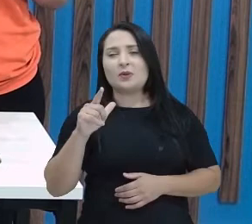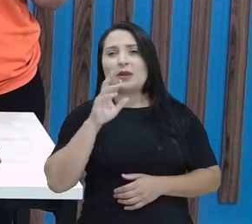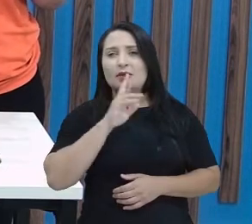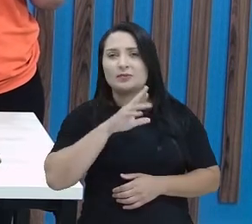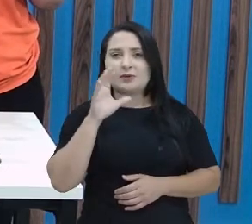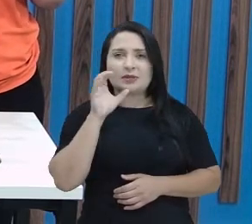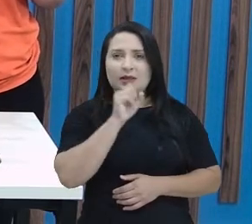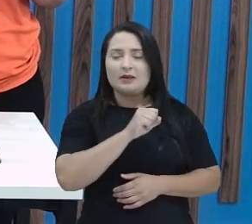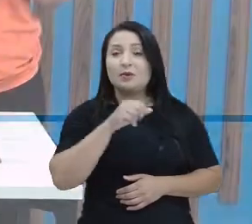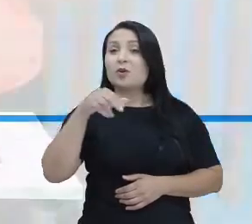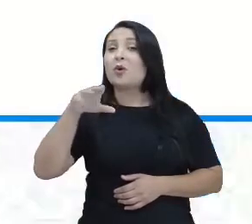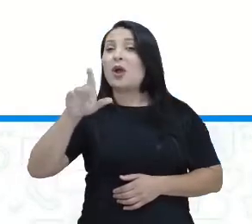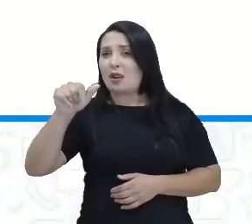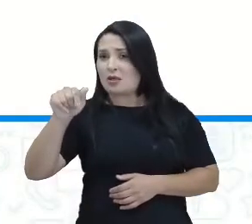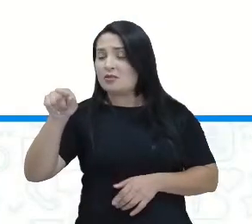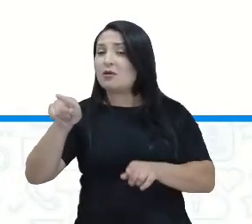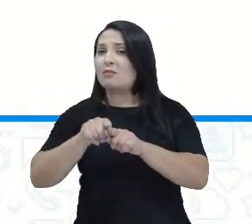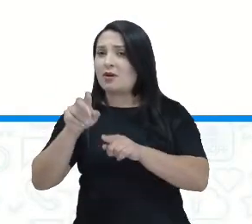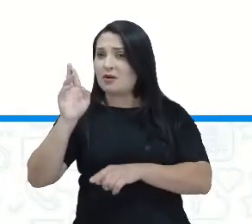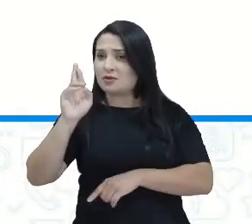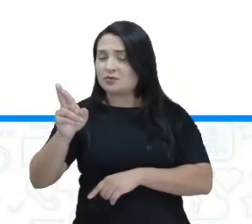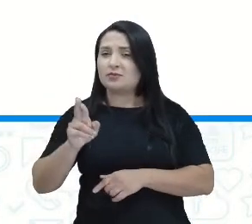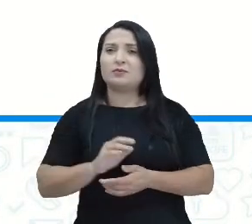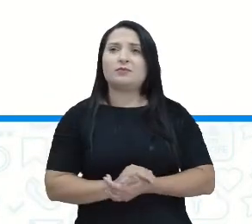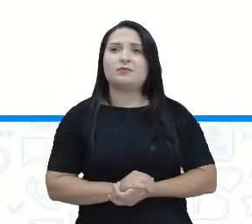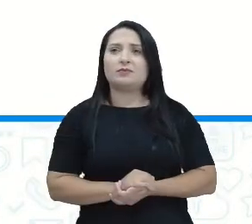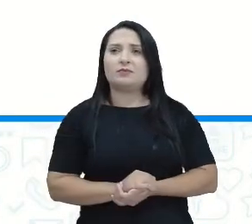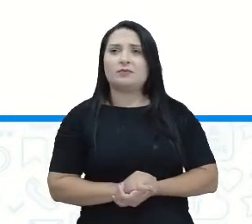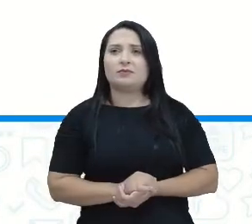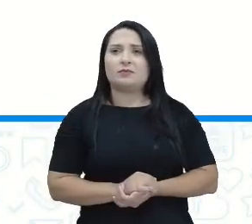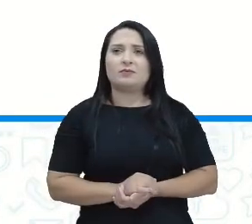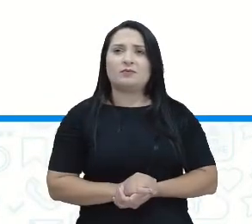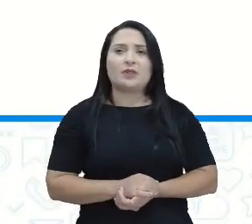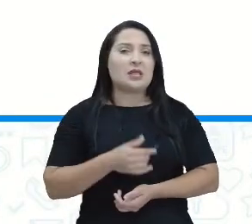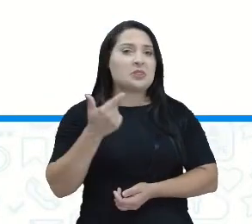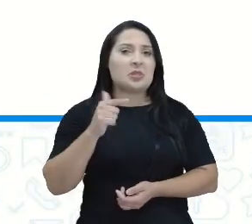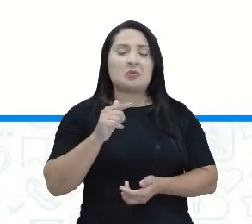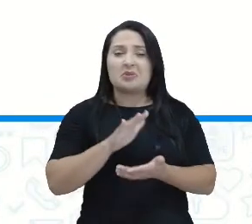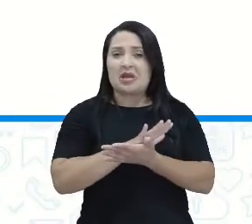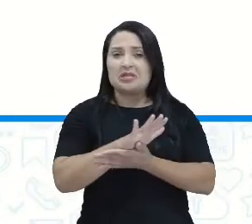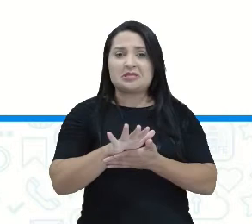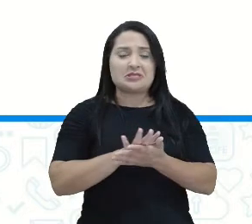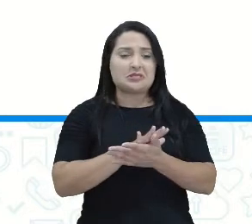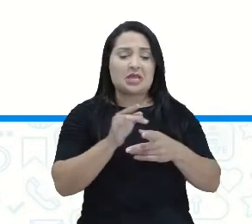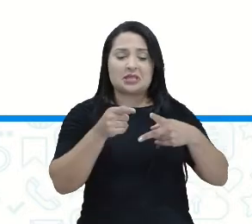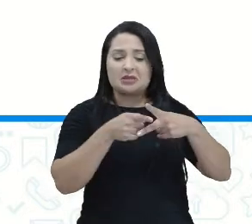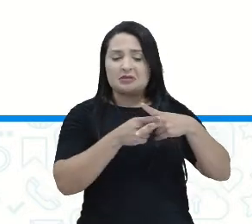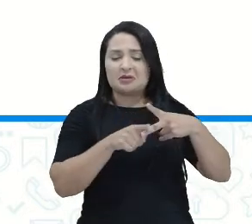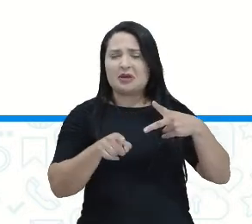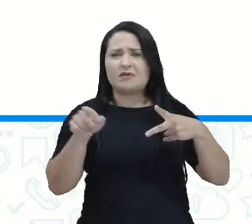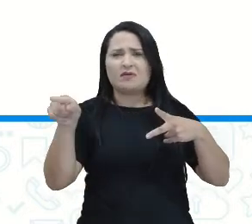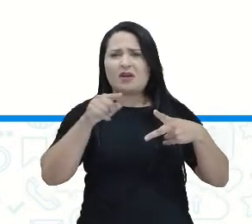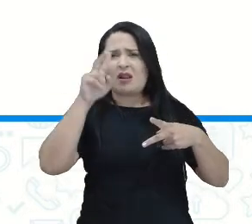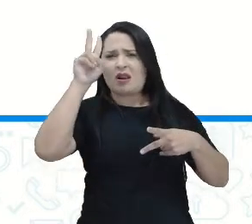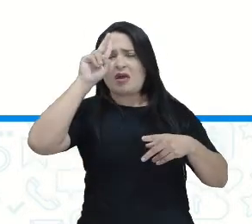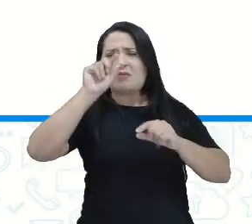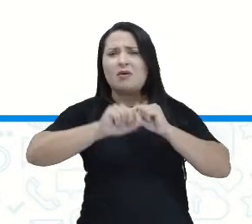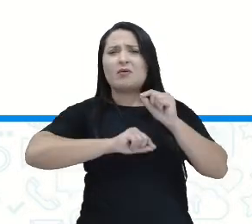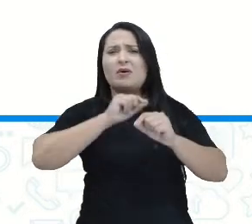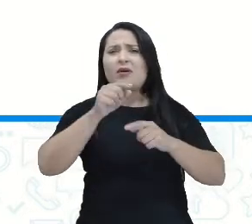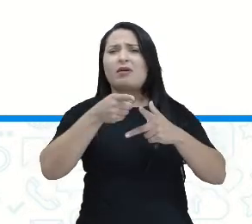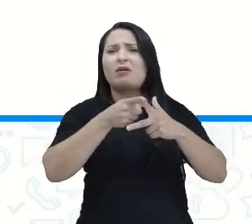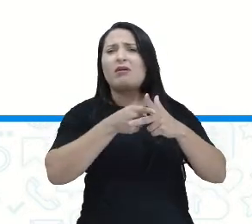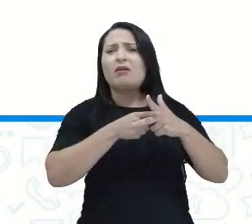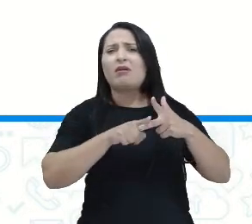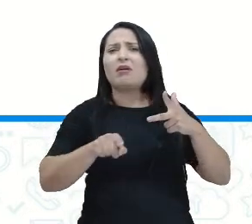ala também. Não possuo nenhum vértice. Lembra o que é vértice? O professor